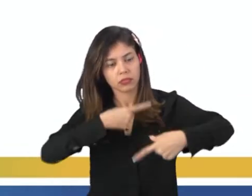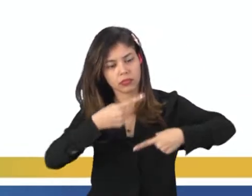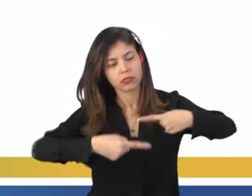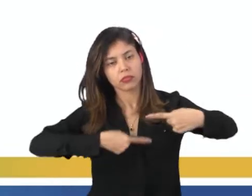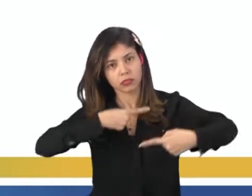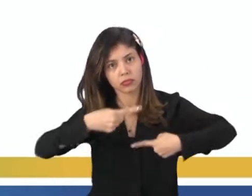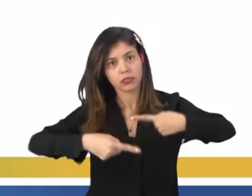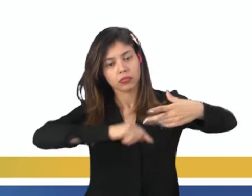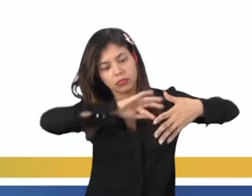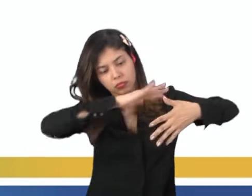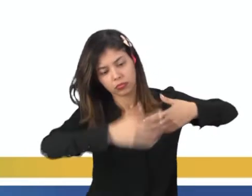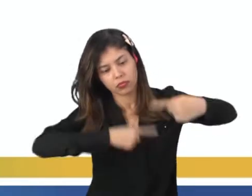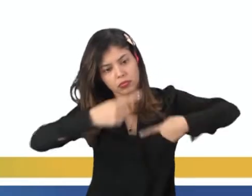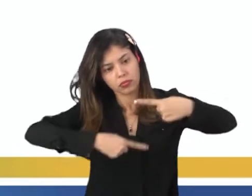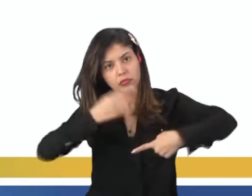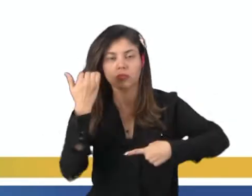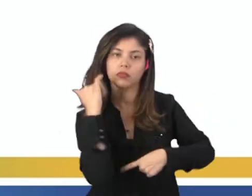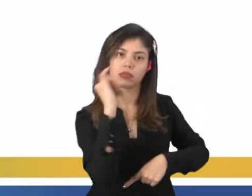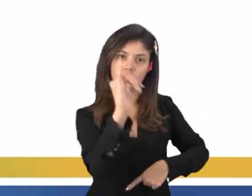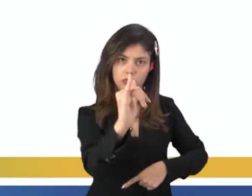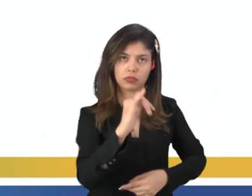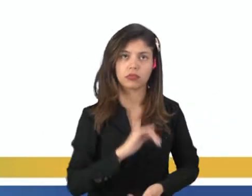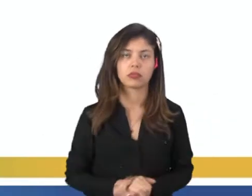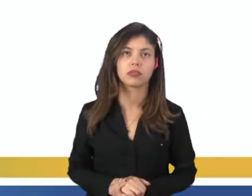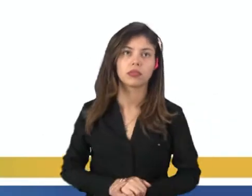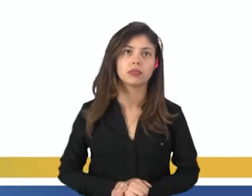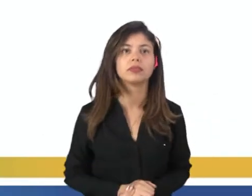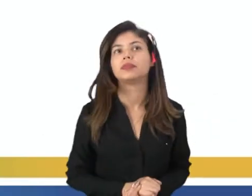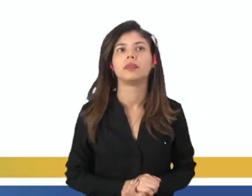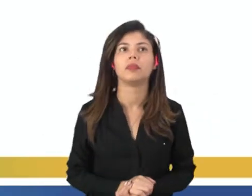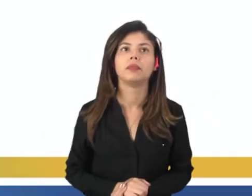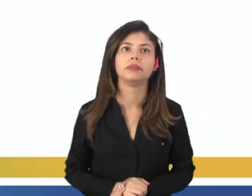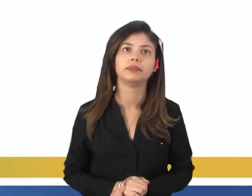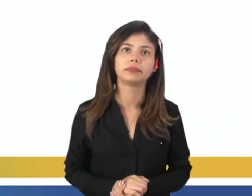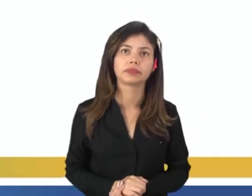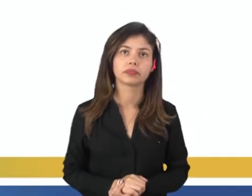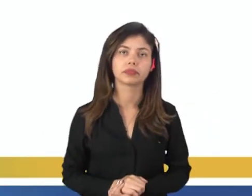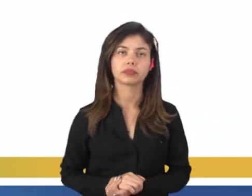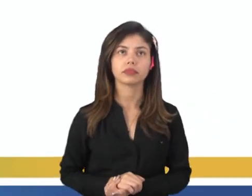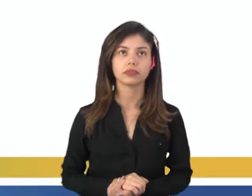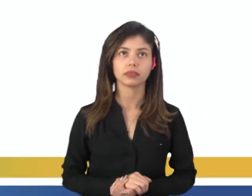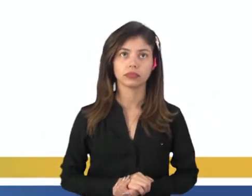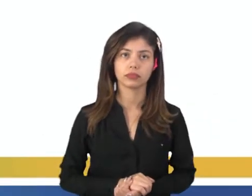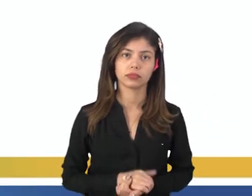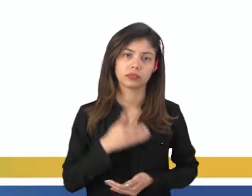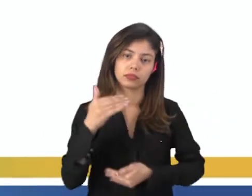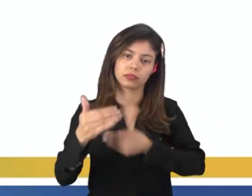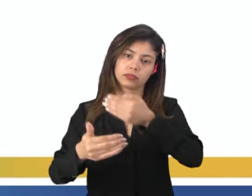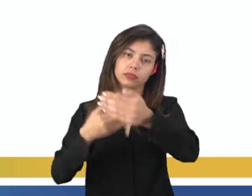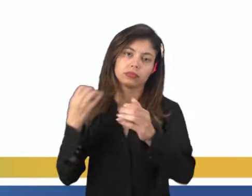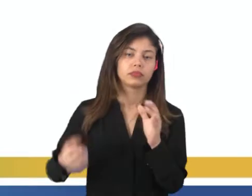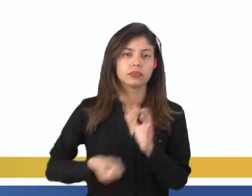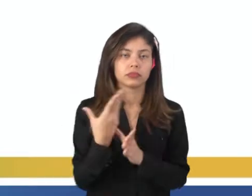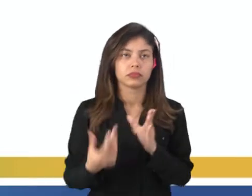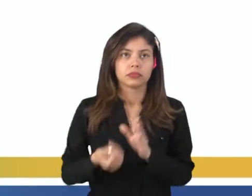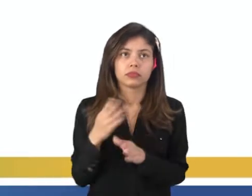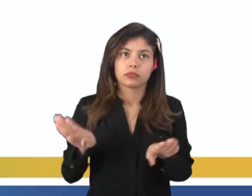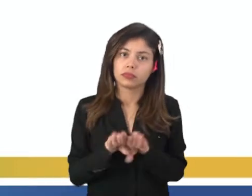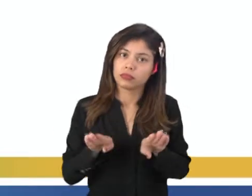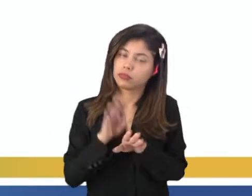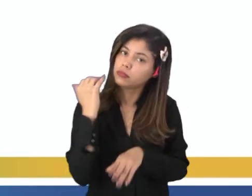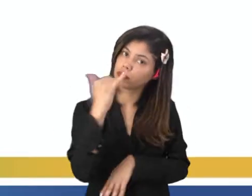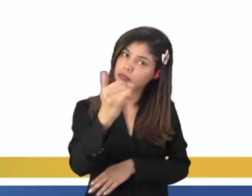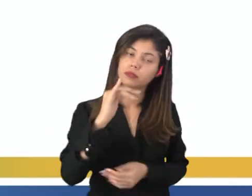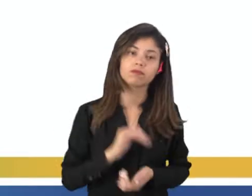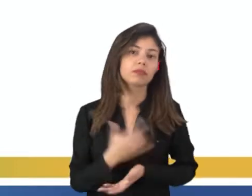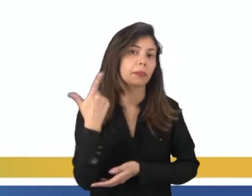usada para movimentar turbinas que produzem eletricidade, tá? A hidrelétrica, durante o seu processo de produção de energia, ela